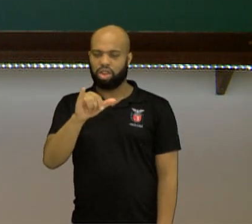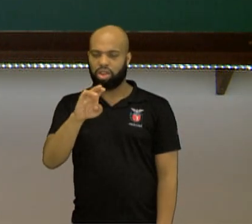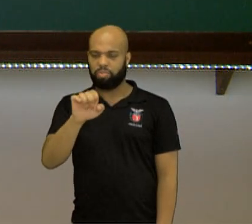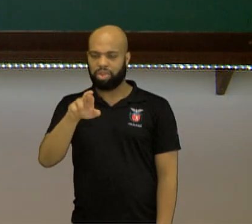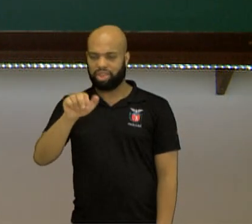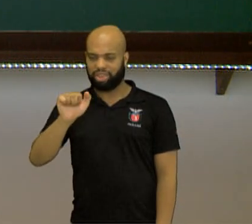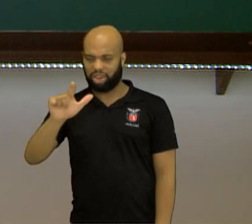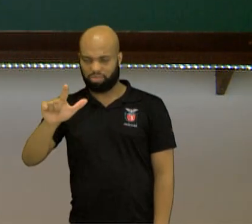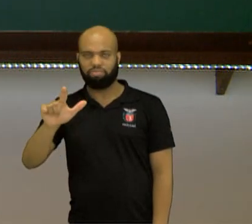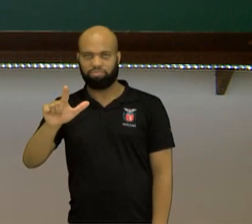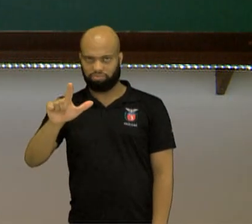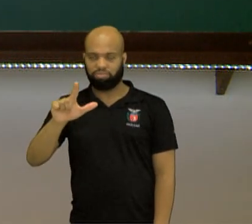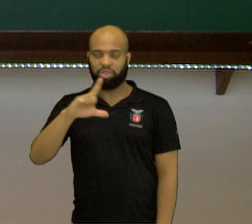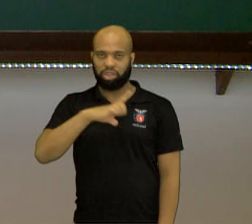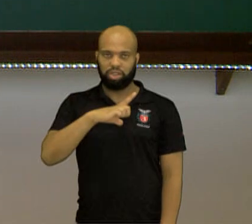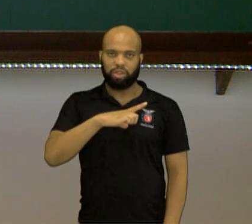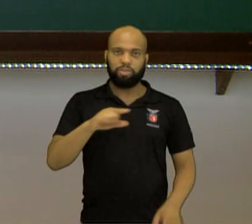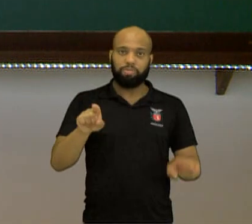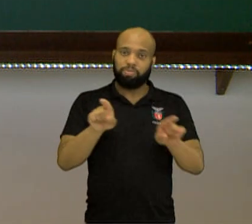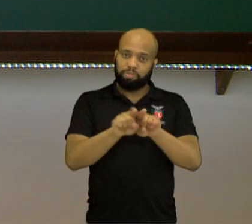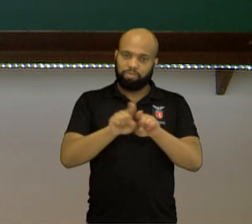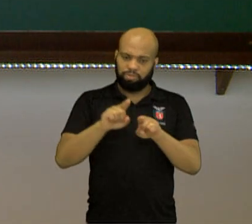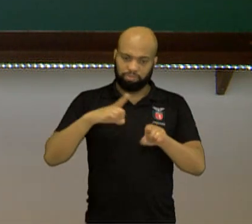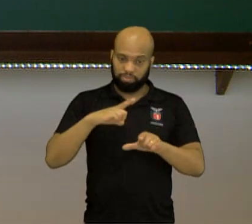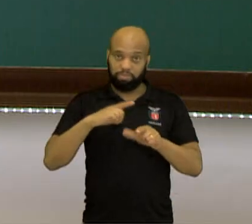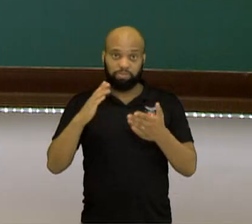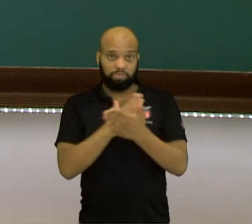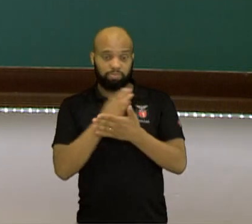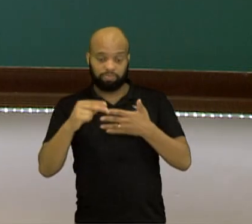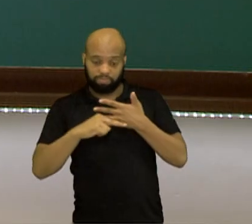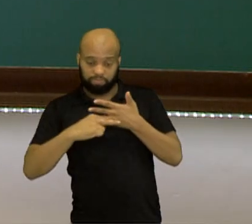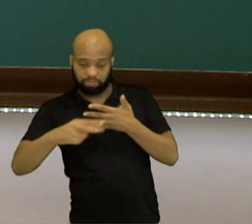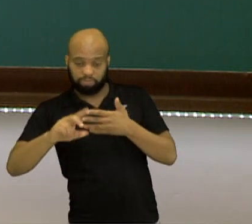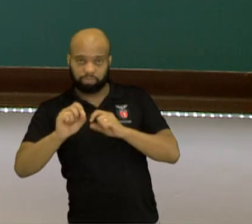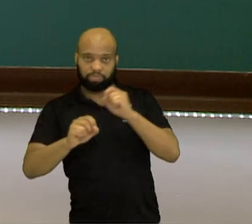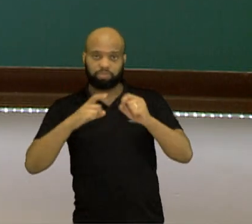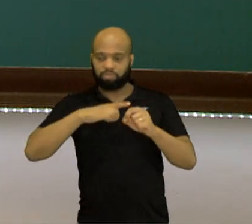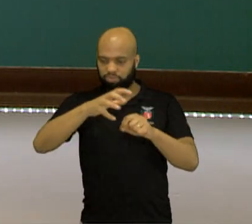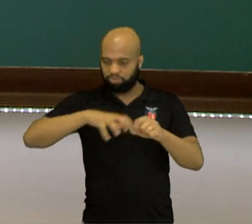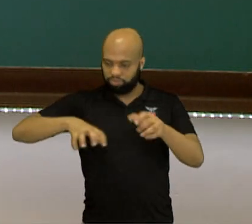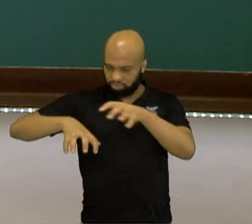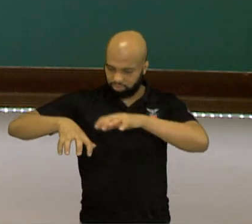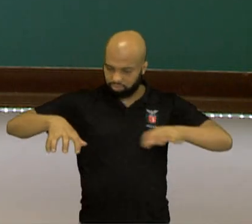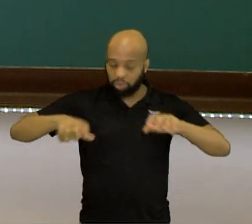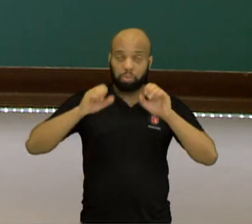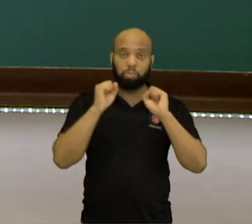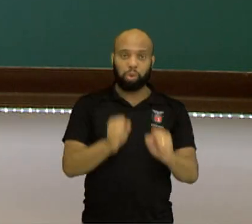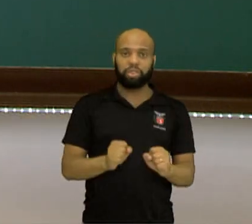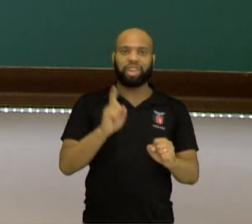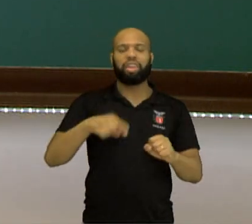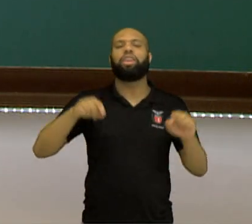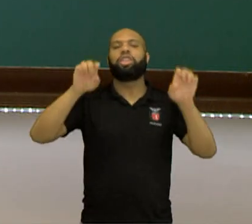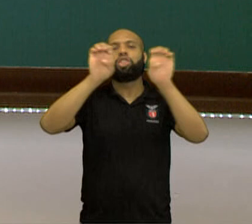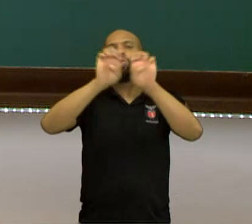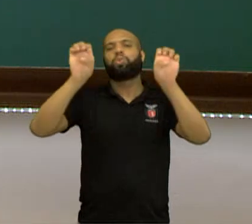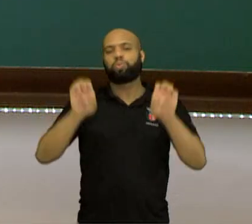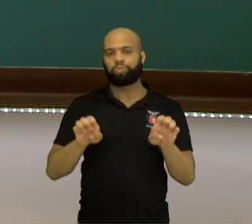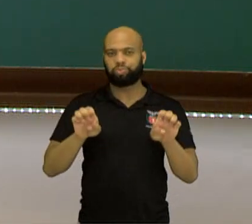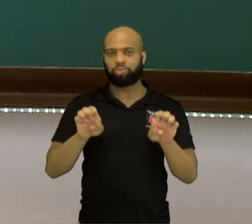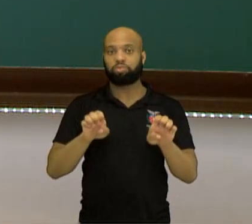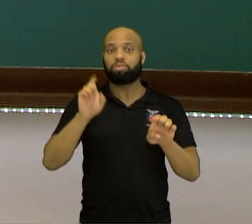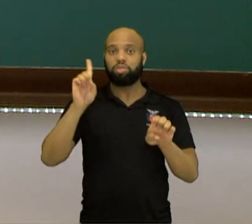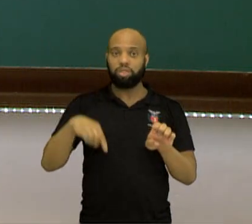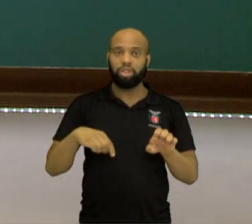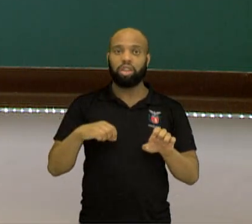participação popular e, consequentemente, né, a divisão desses poderes numa estrutura de